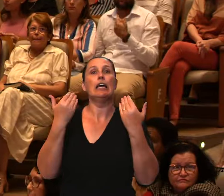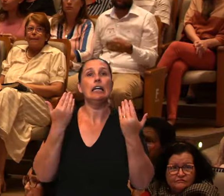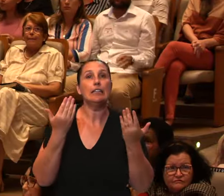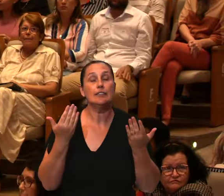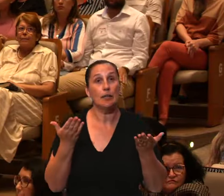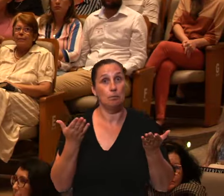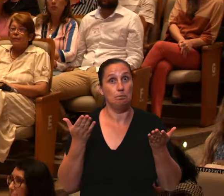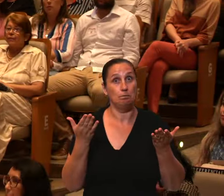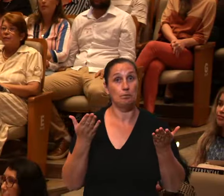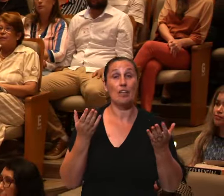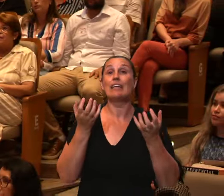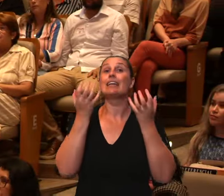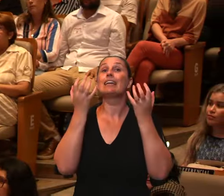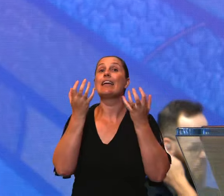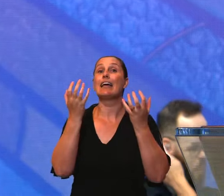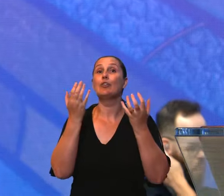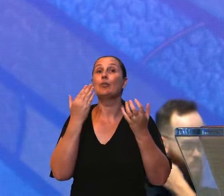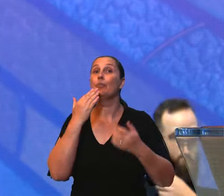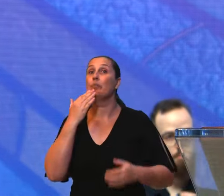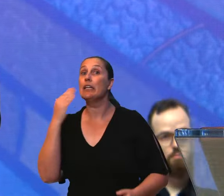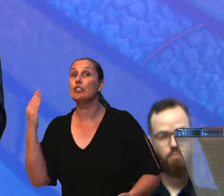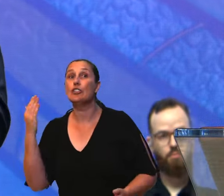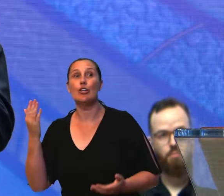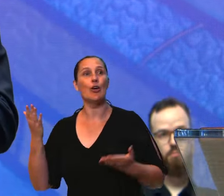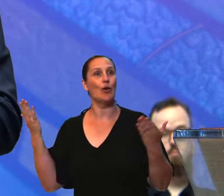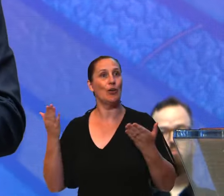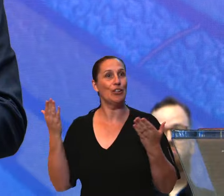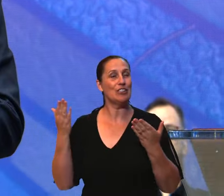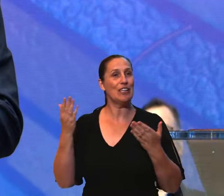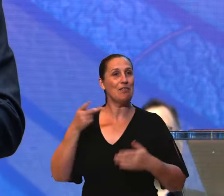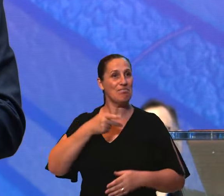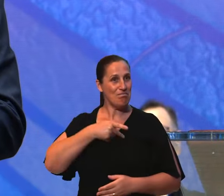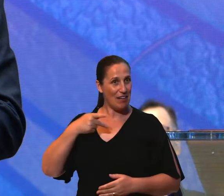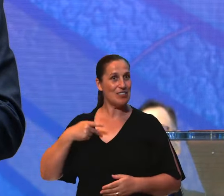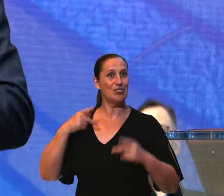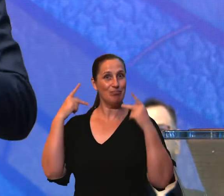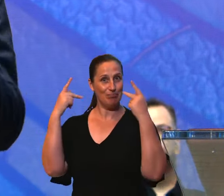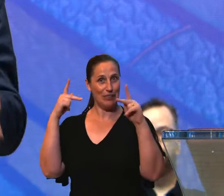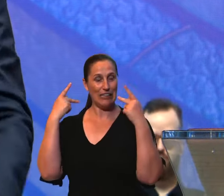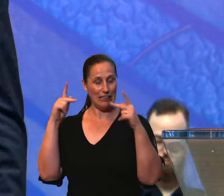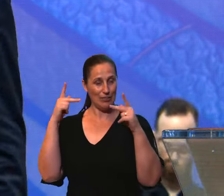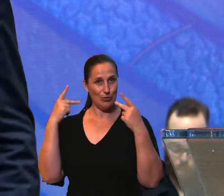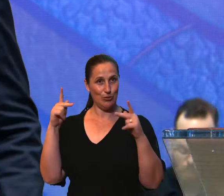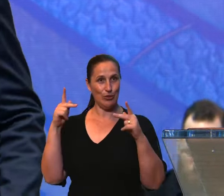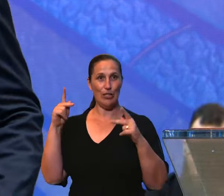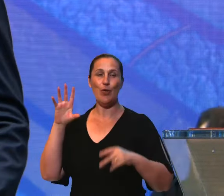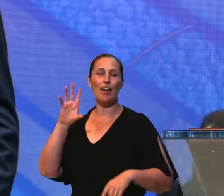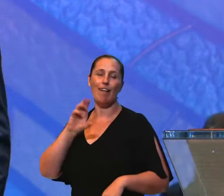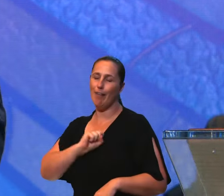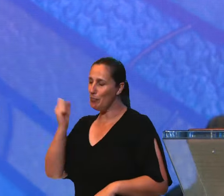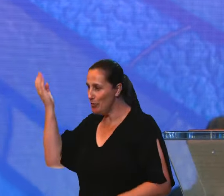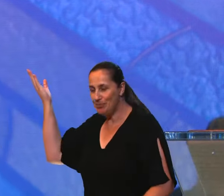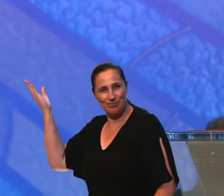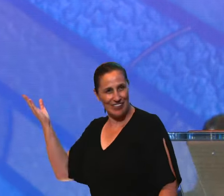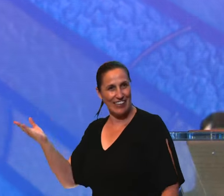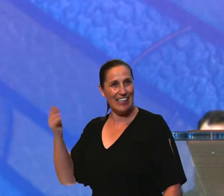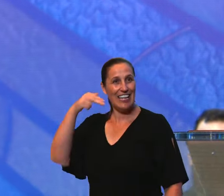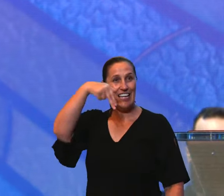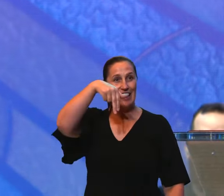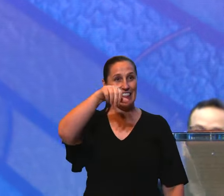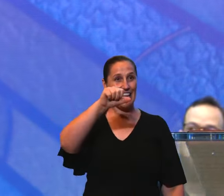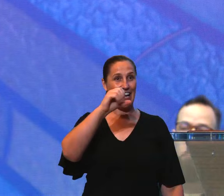bom quero convidar o preleitor de hoje à noite eu amo demais pastor Nacif foi pastor da